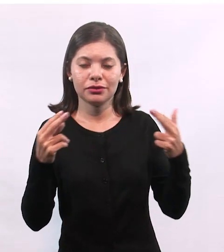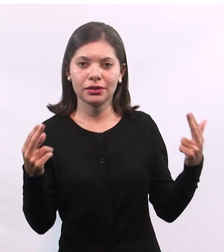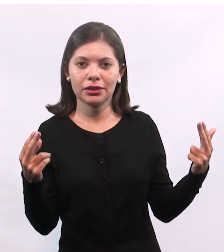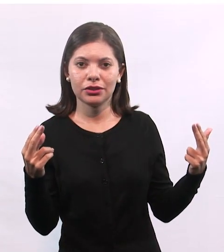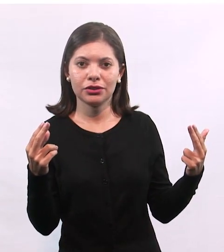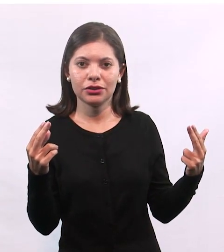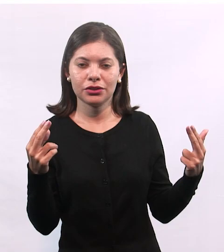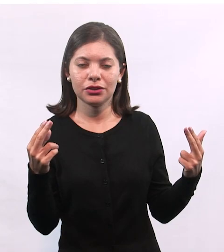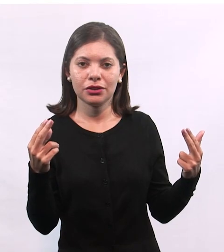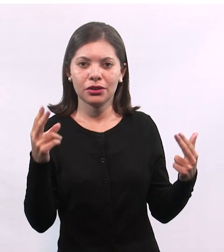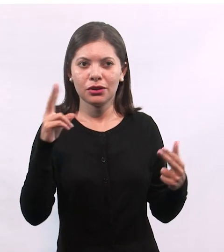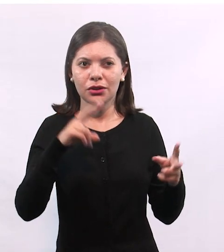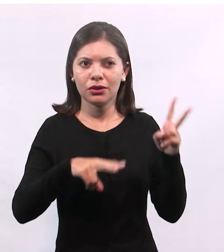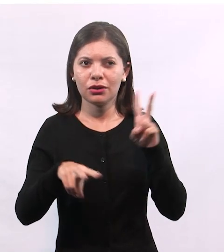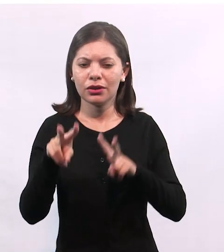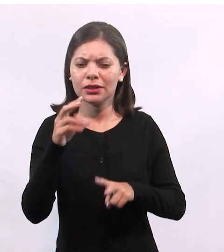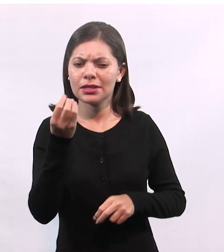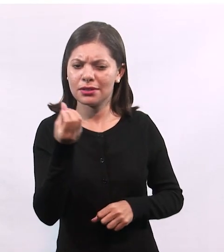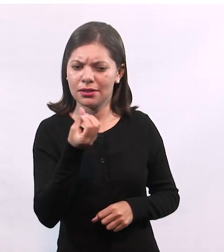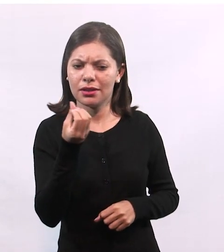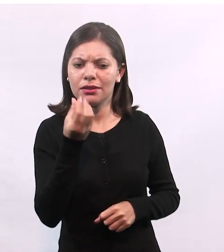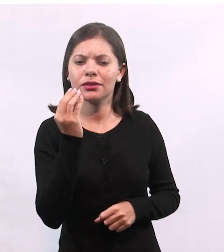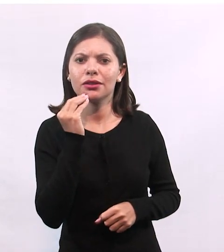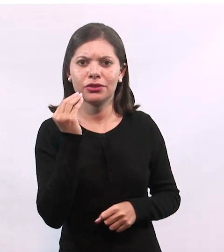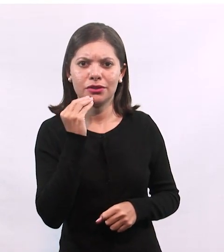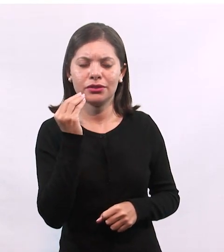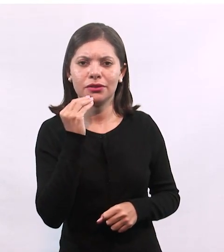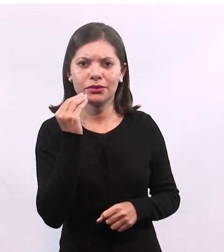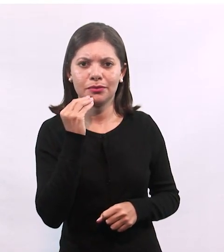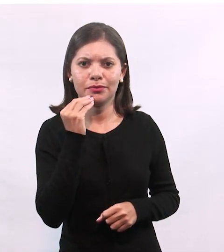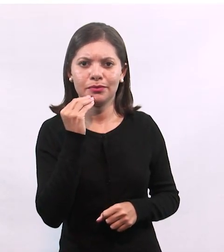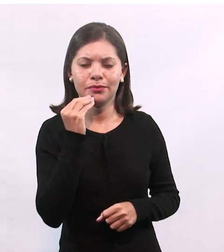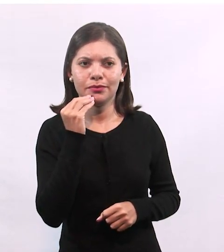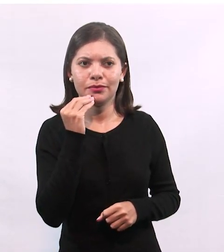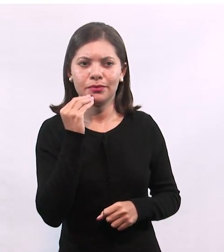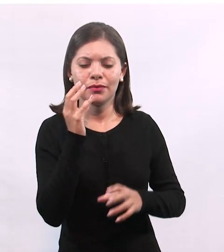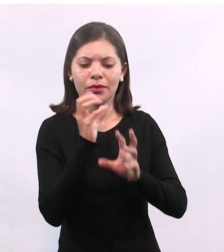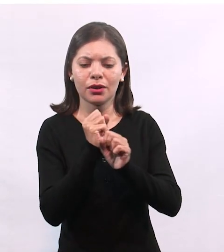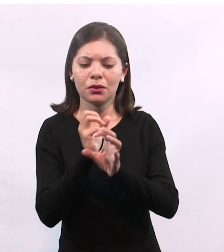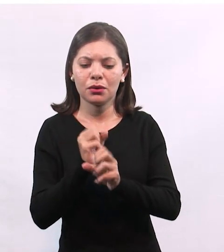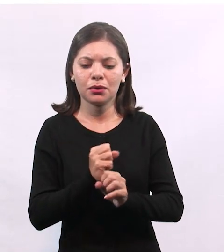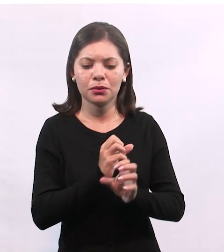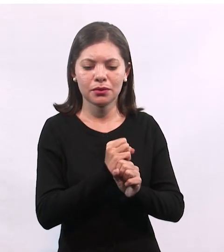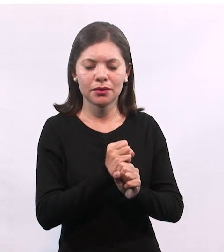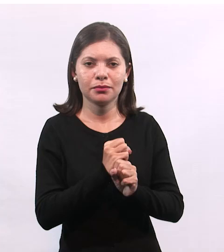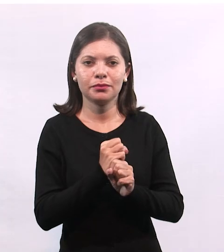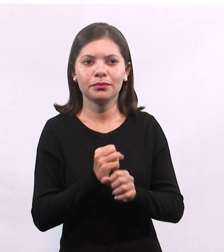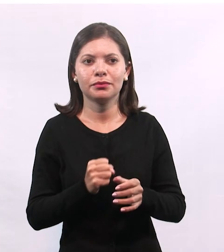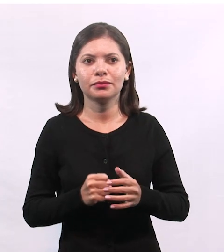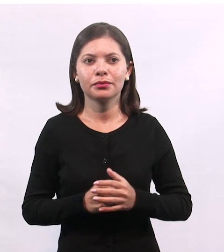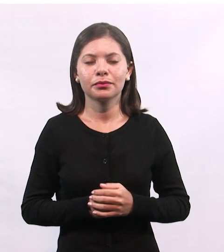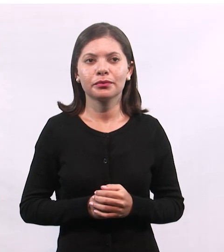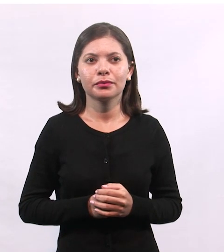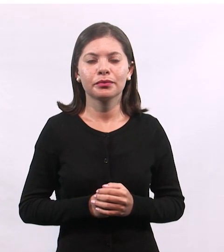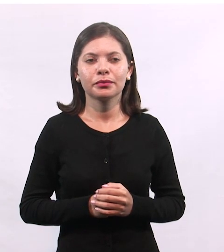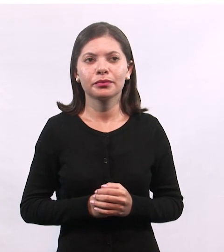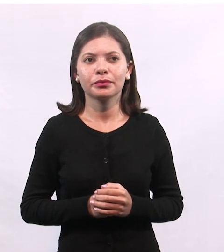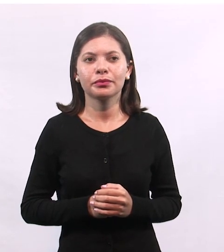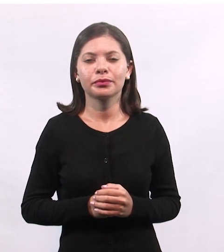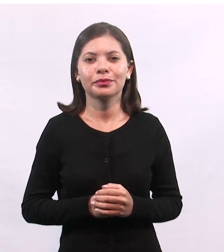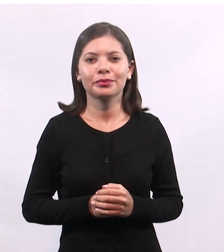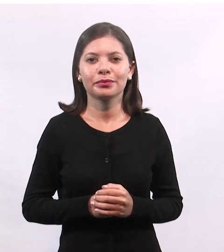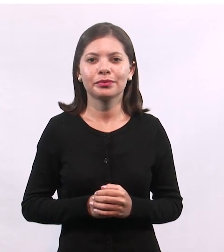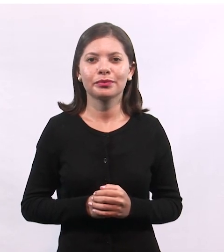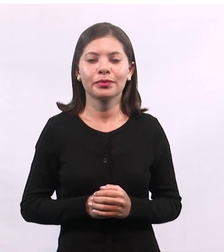diferentes de sair Olha tem mais chance de sair o número 6 eu preciso ponderar isso na hora de achar a probabilidade